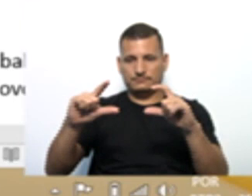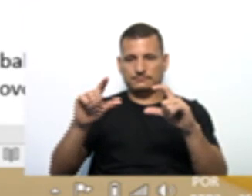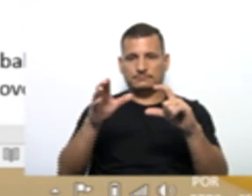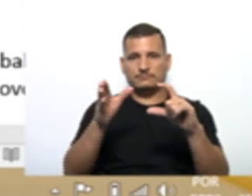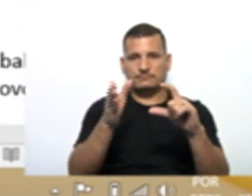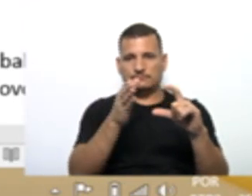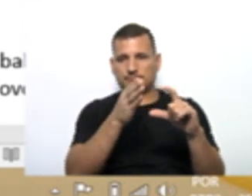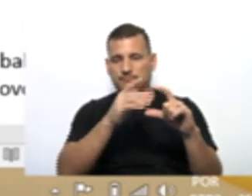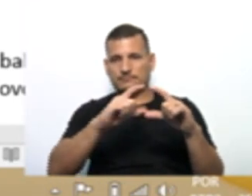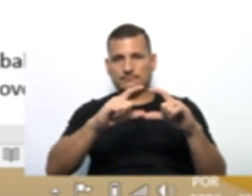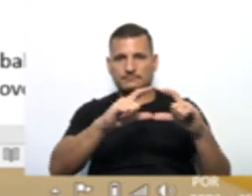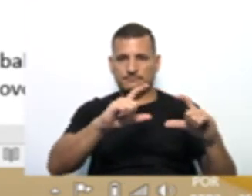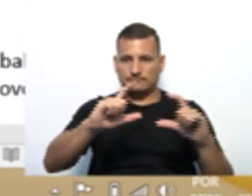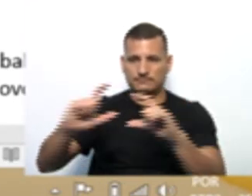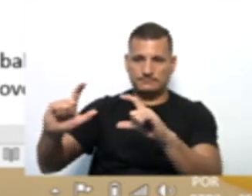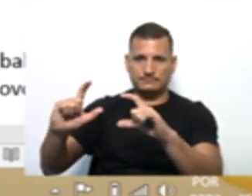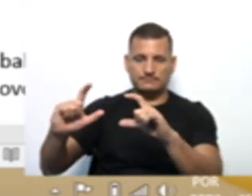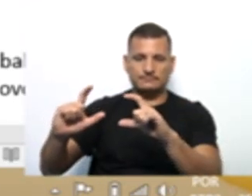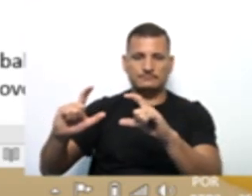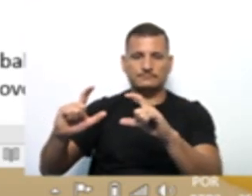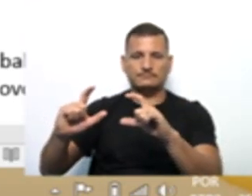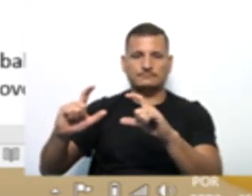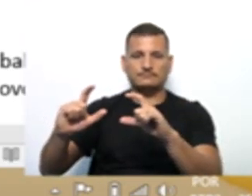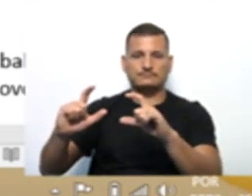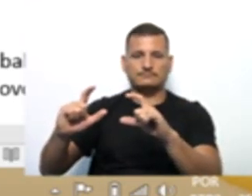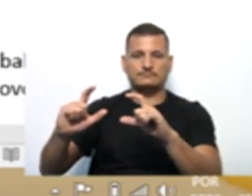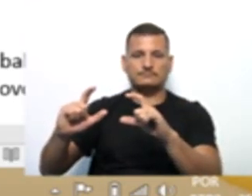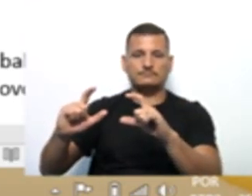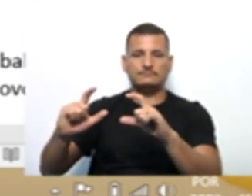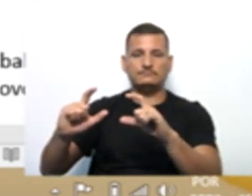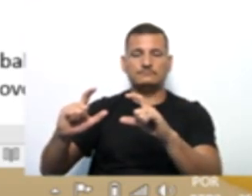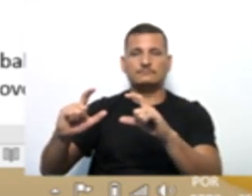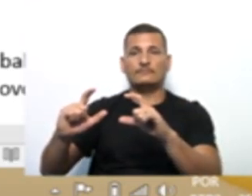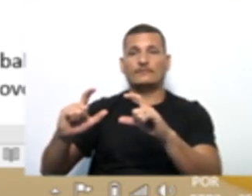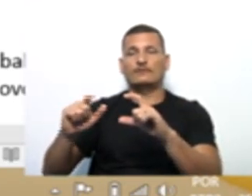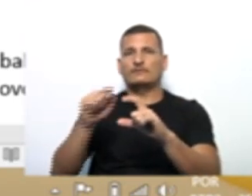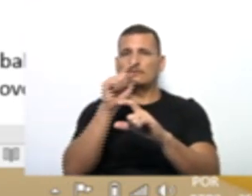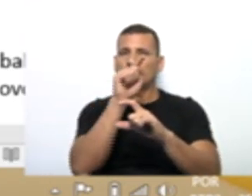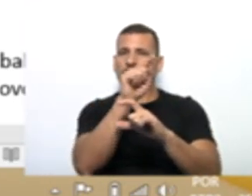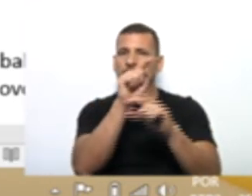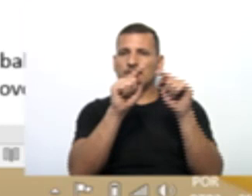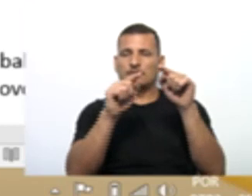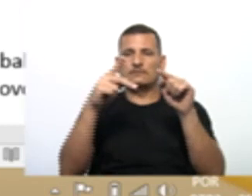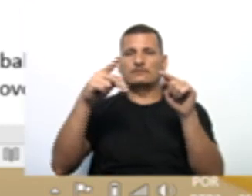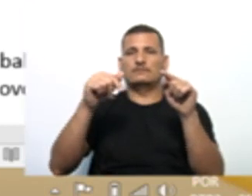utilizar a aba parágrafo, né, a paleta parágrafo, onde você tem aqui